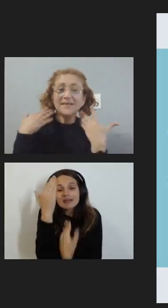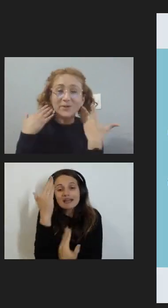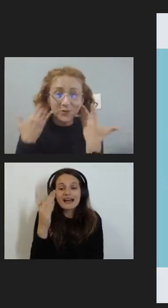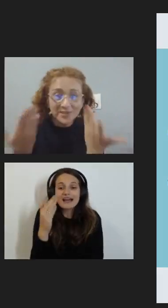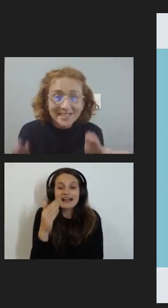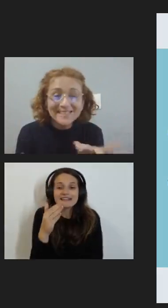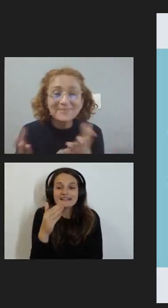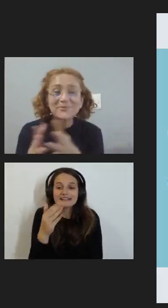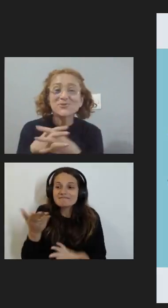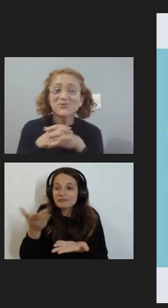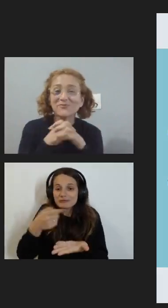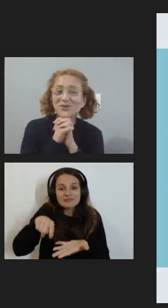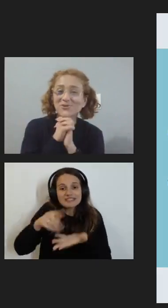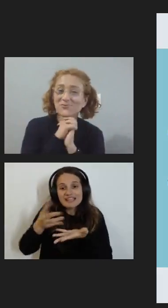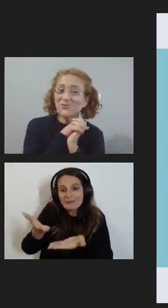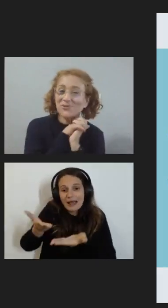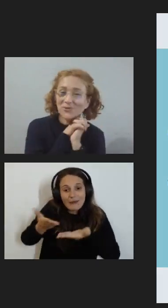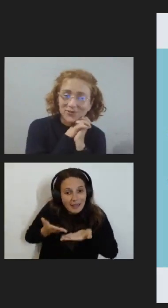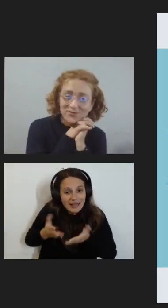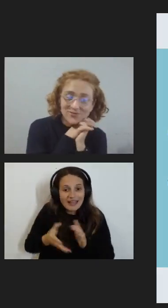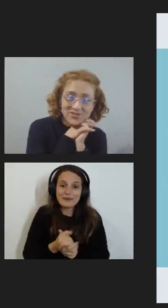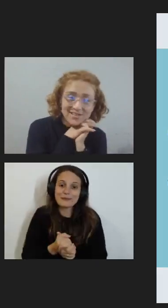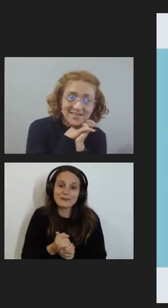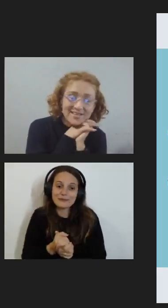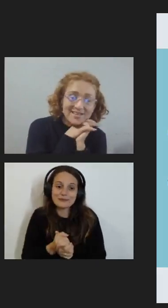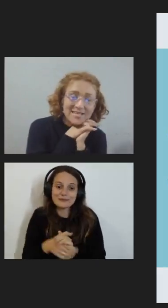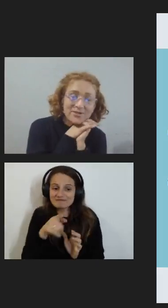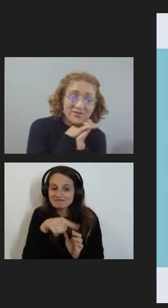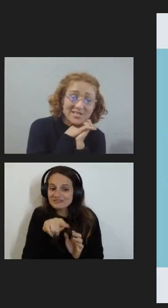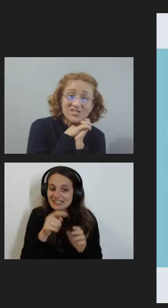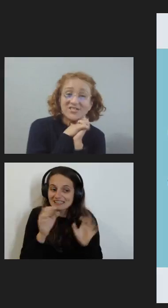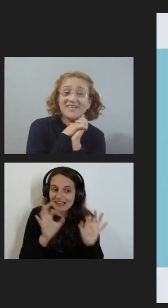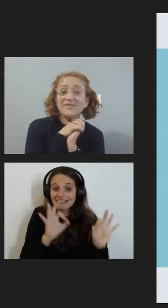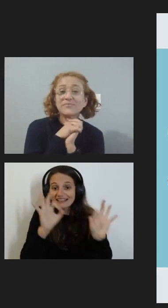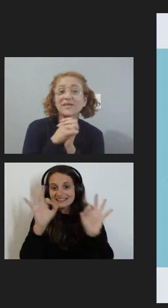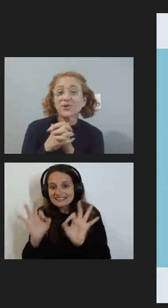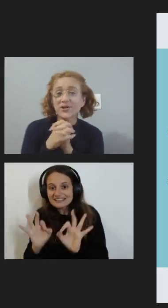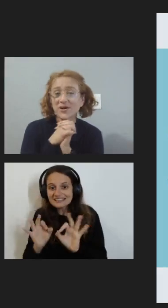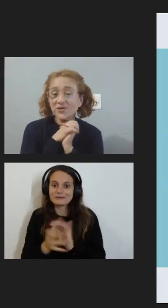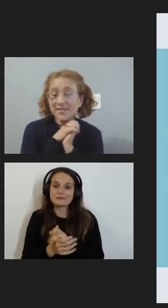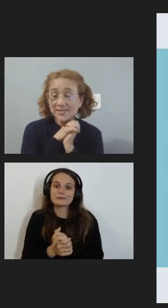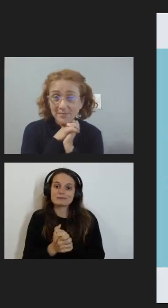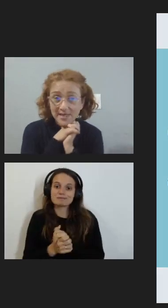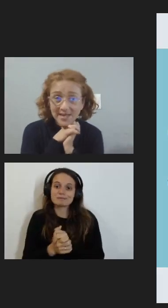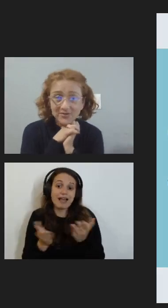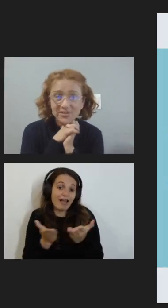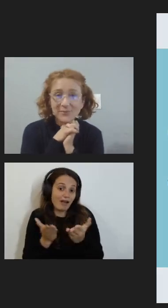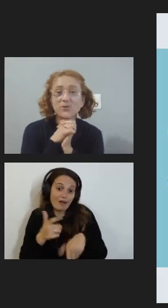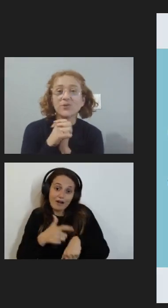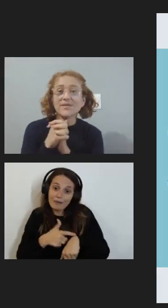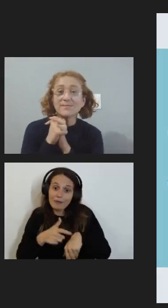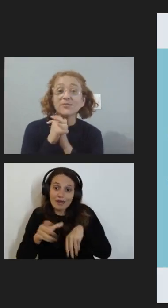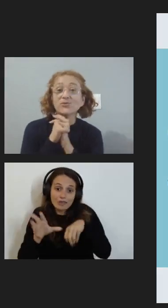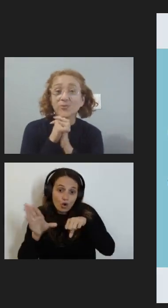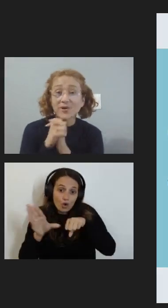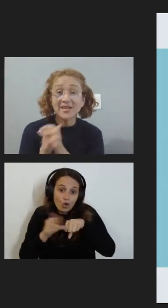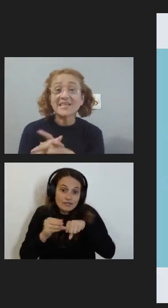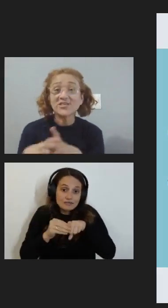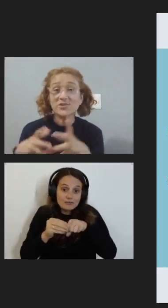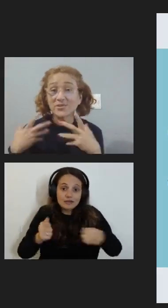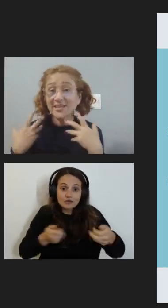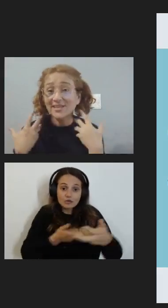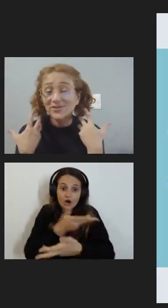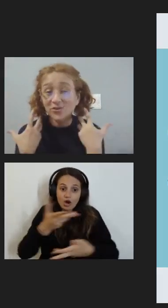pela acolhida, pelos ouvidos, pelos olhos. Lembrando que a gente está aqui para trocar conhecimento, né? Porque conhecimento bom é aquele que a